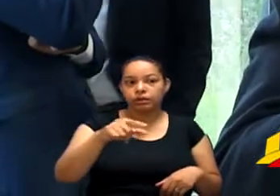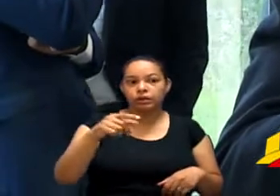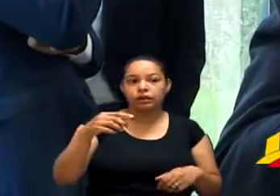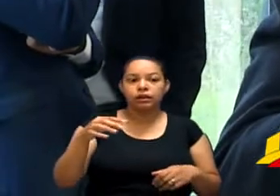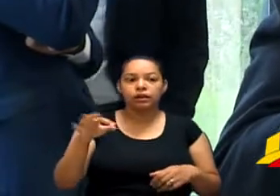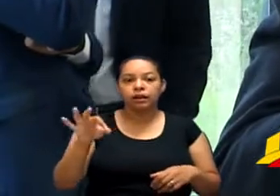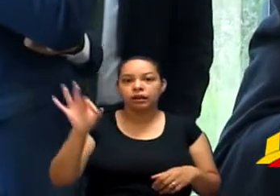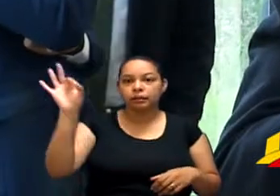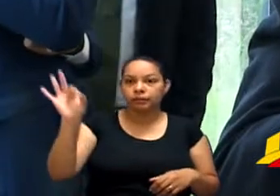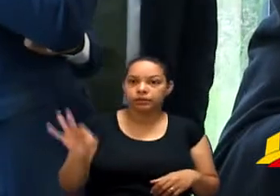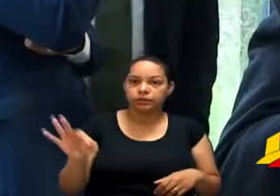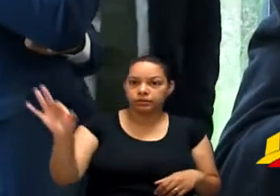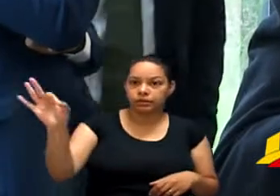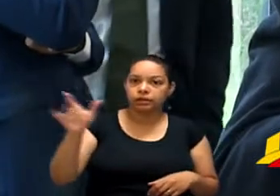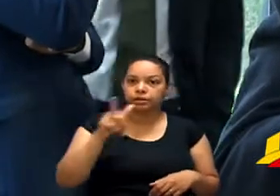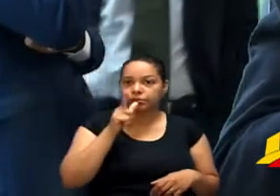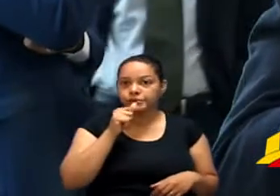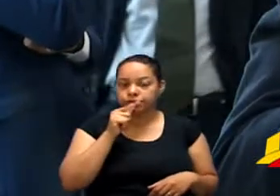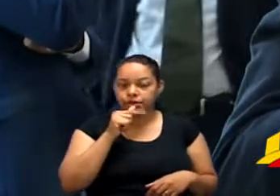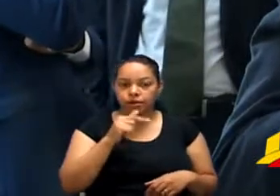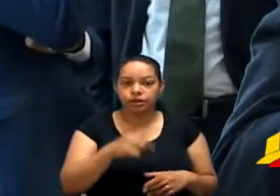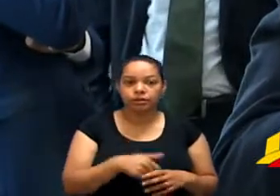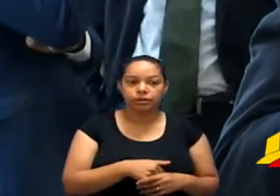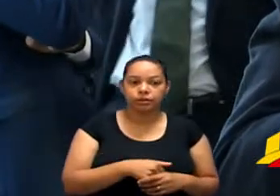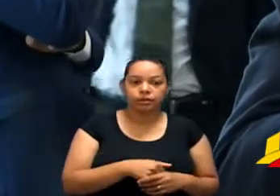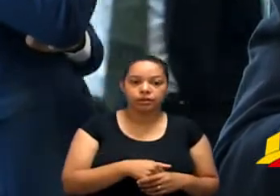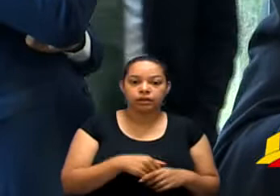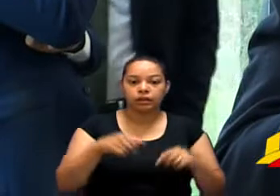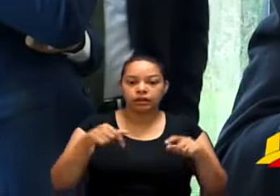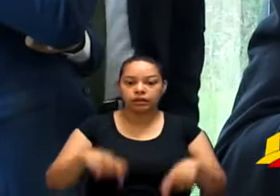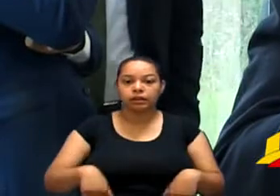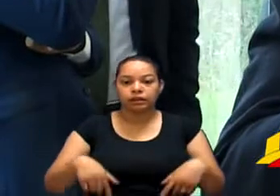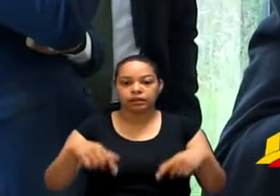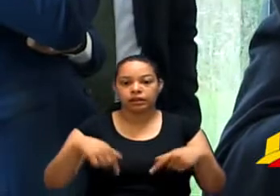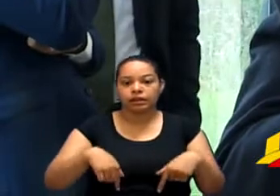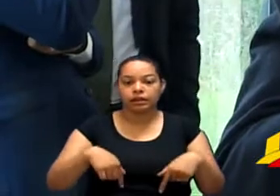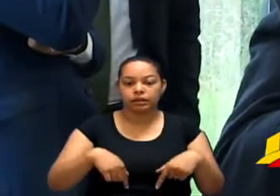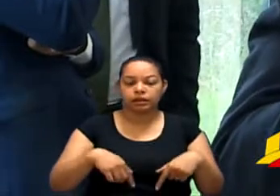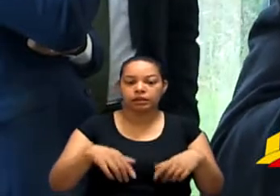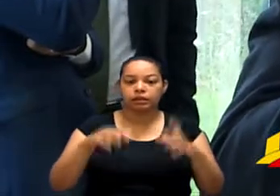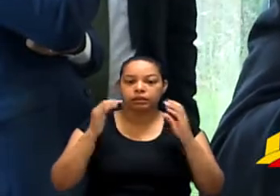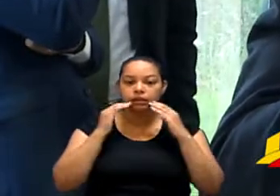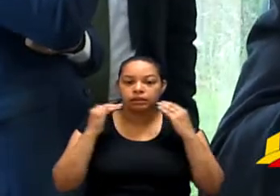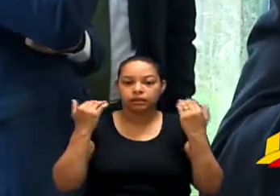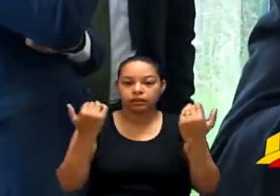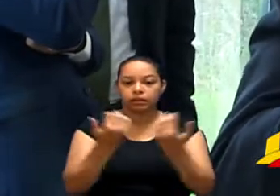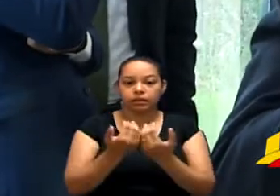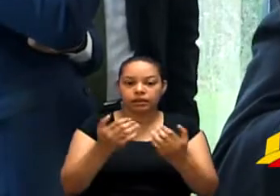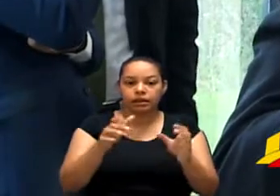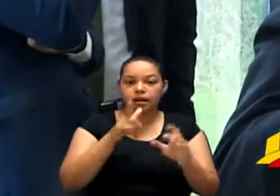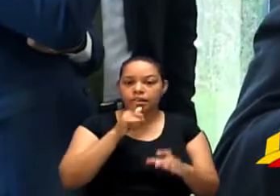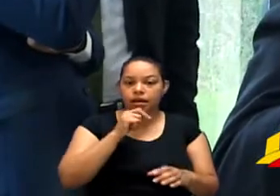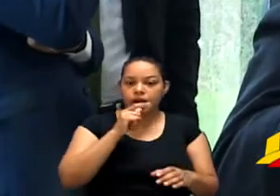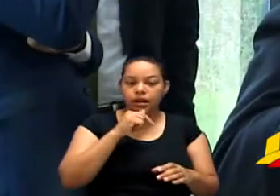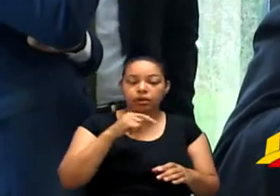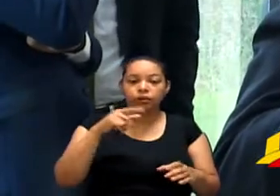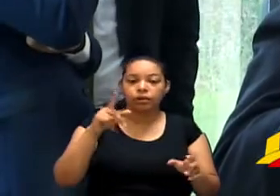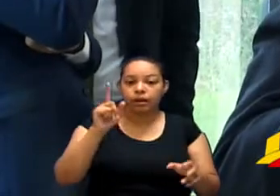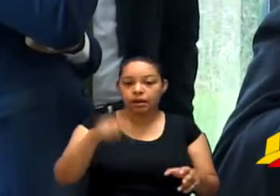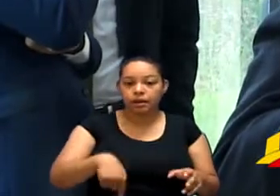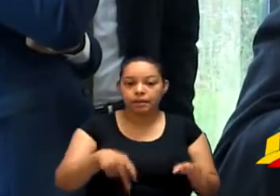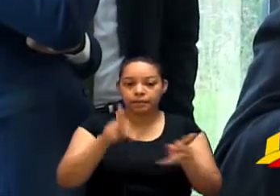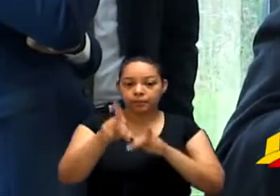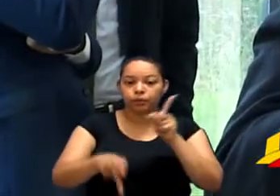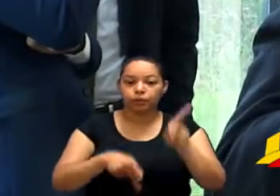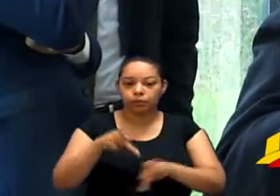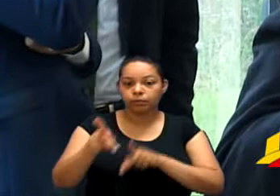do parlamentar começando a justiça desta casa Eleita já adotou o entendimento de que o fornecimento de água é um serviço público de